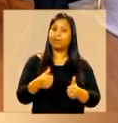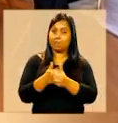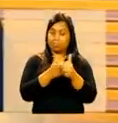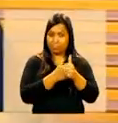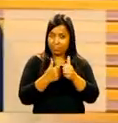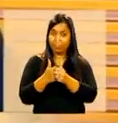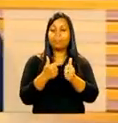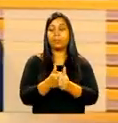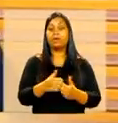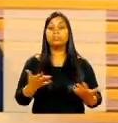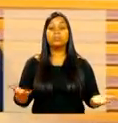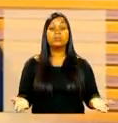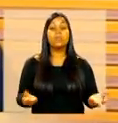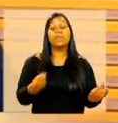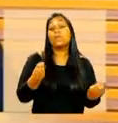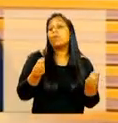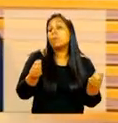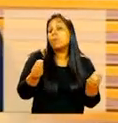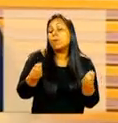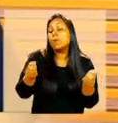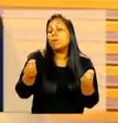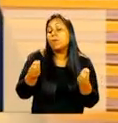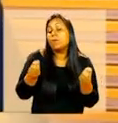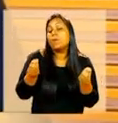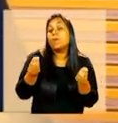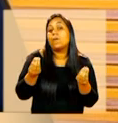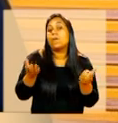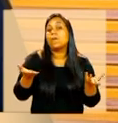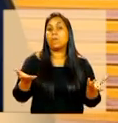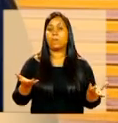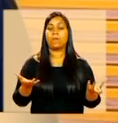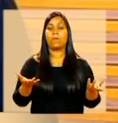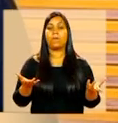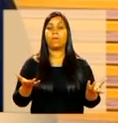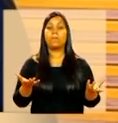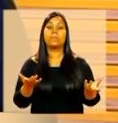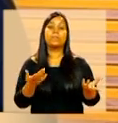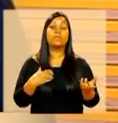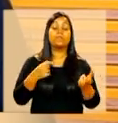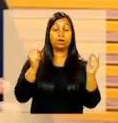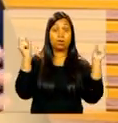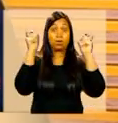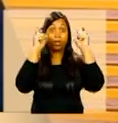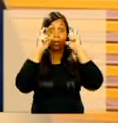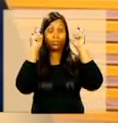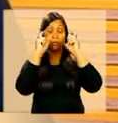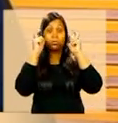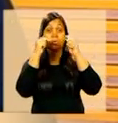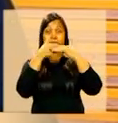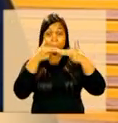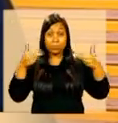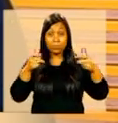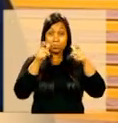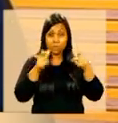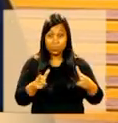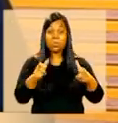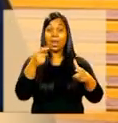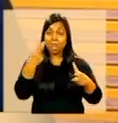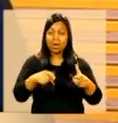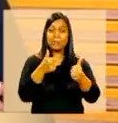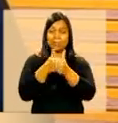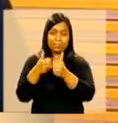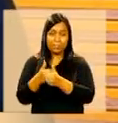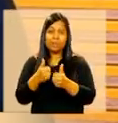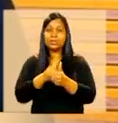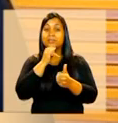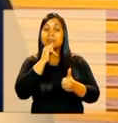de casa, né? Como é que a gente fica com uma cuidado, com o olho aberto, para detectar esses destinos aqui,